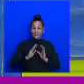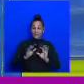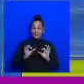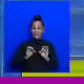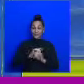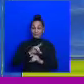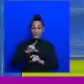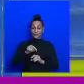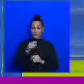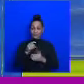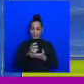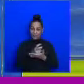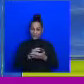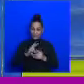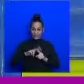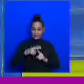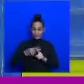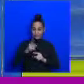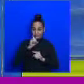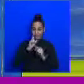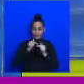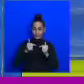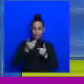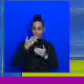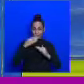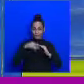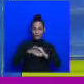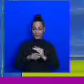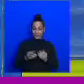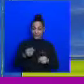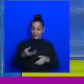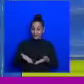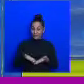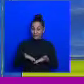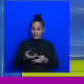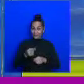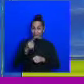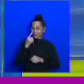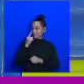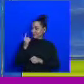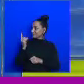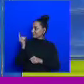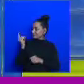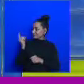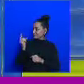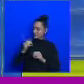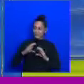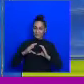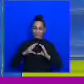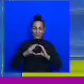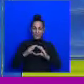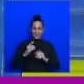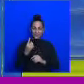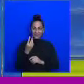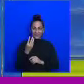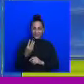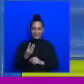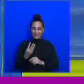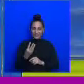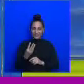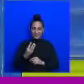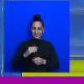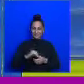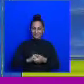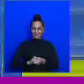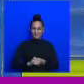Já realizamos os sorteios da Quina, da Dupla Cena, do Dia de Sorte, da Time Mania e agora Loto Fácil. Bola verde, número 13.